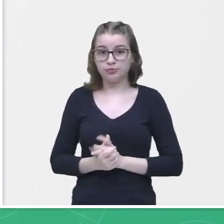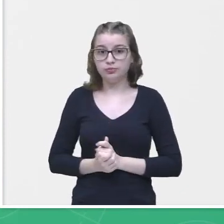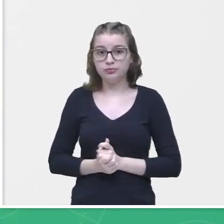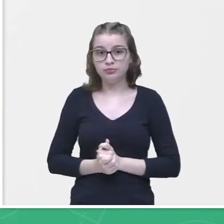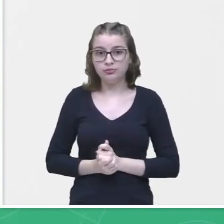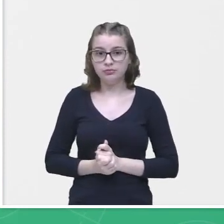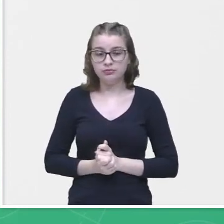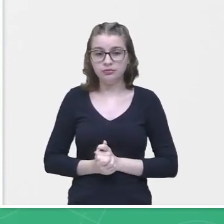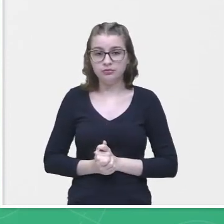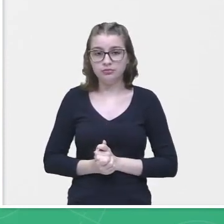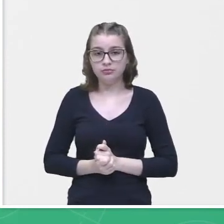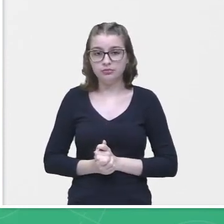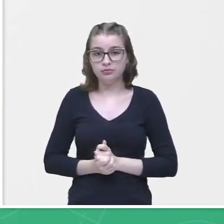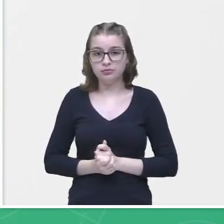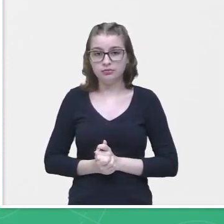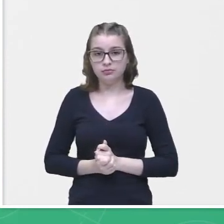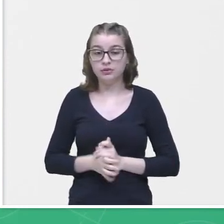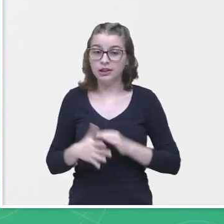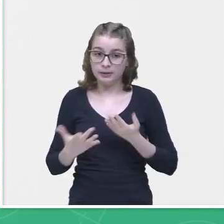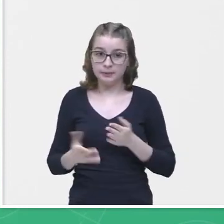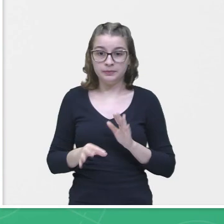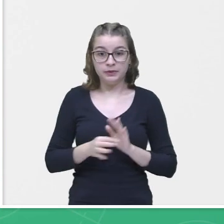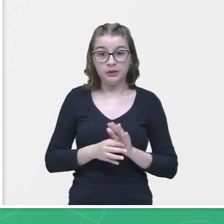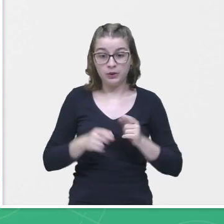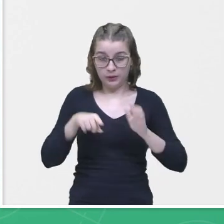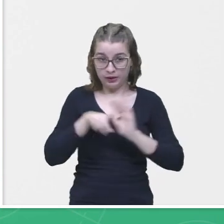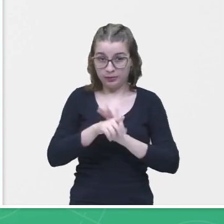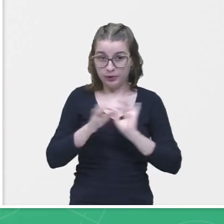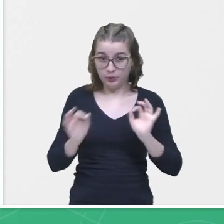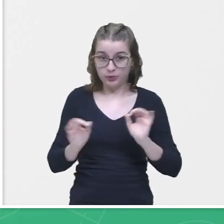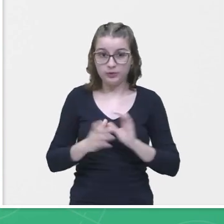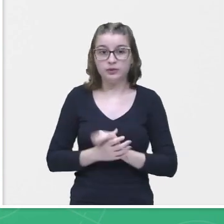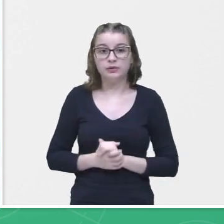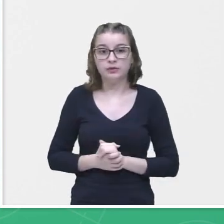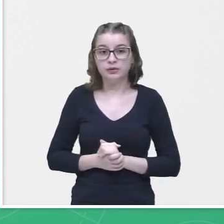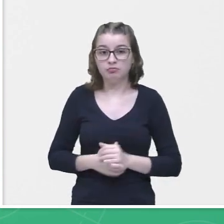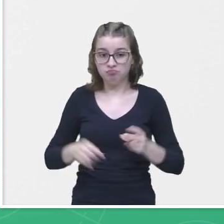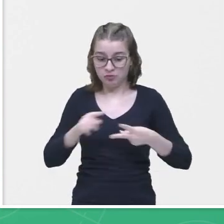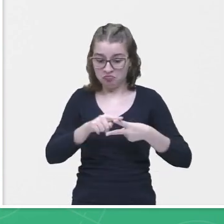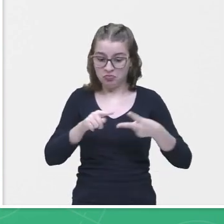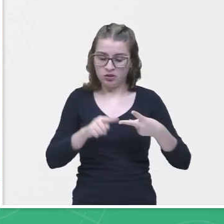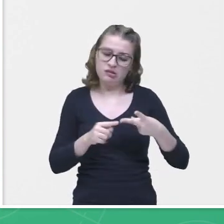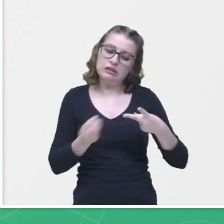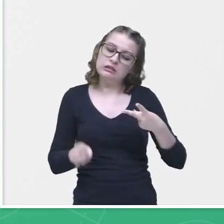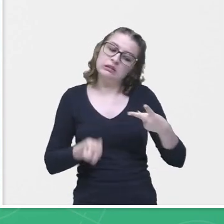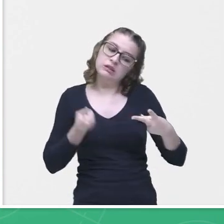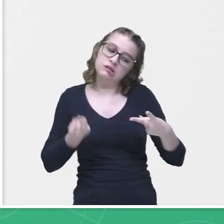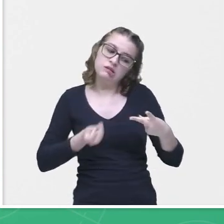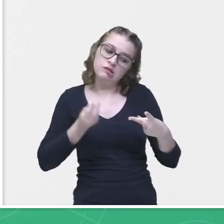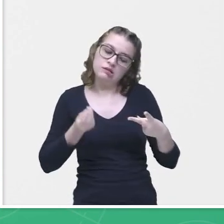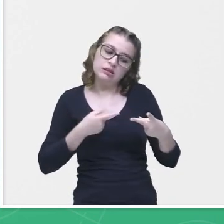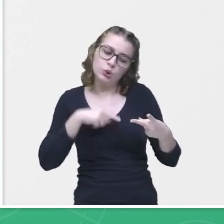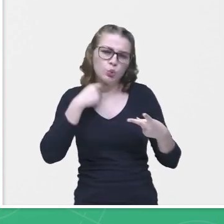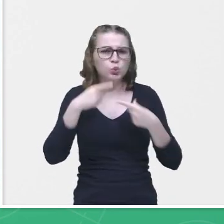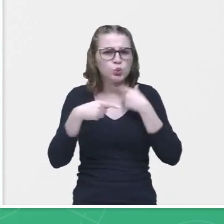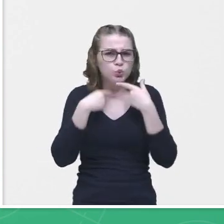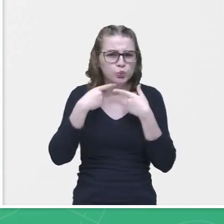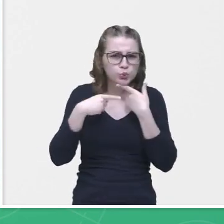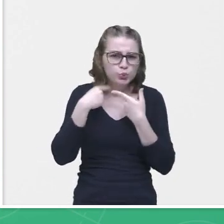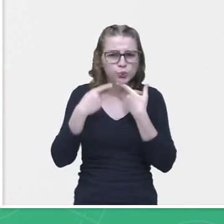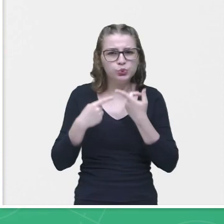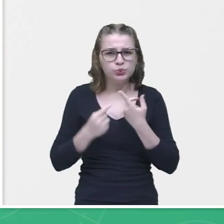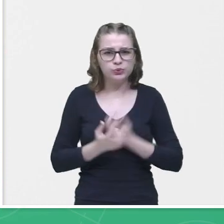aí. Aí nós temos, né, duas basicamente, eu creio que você tenha ficado também entre duas, não é